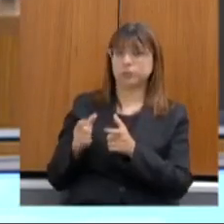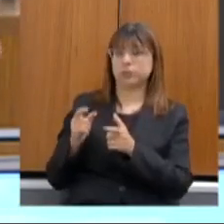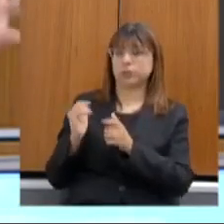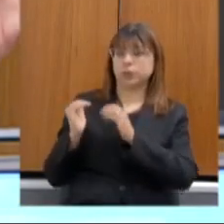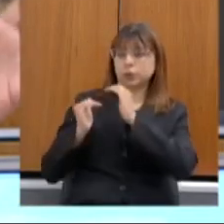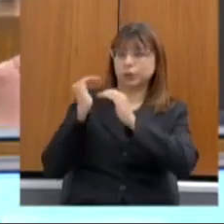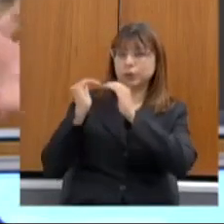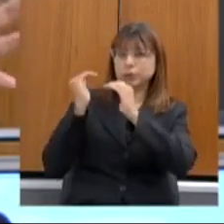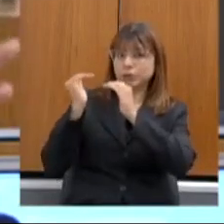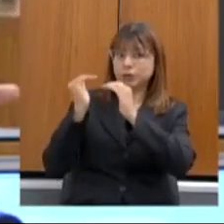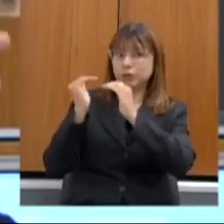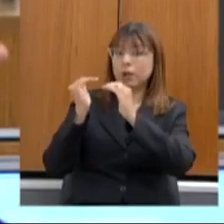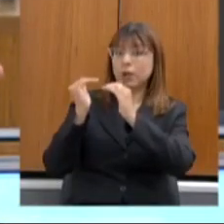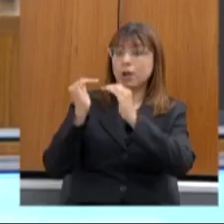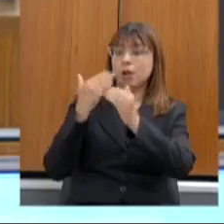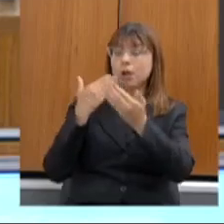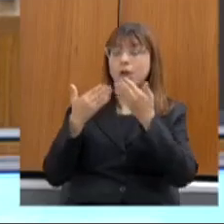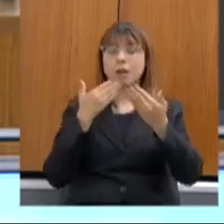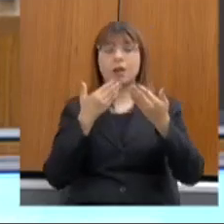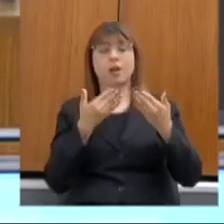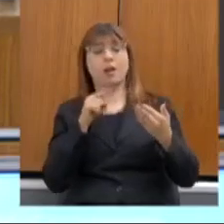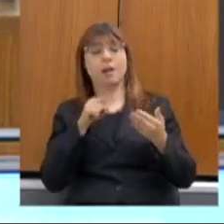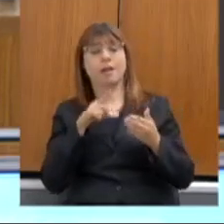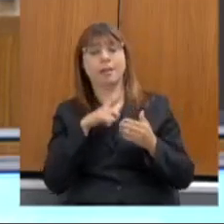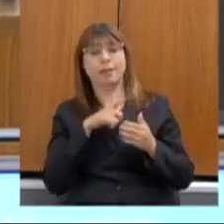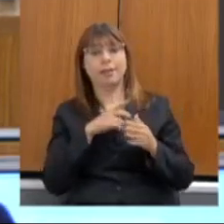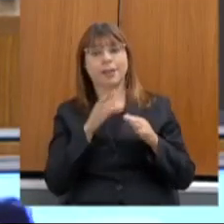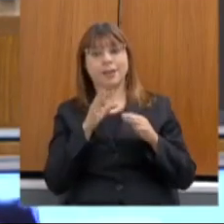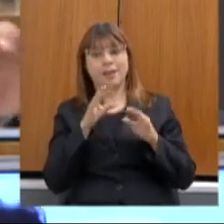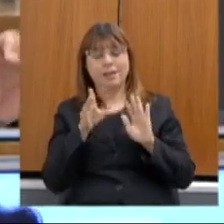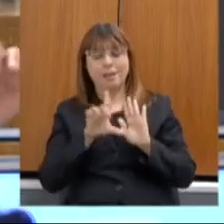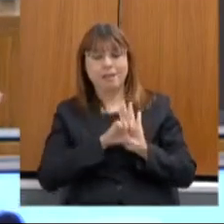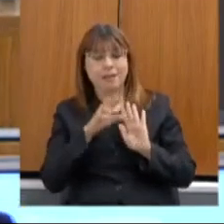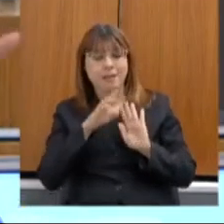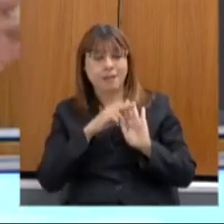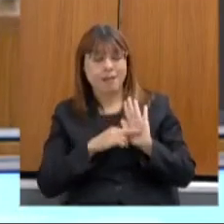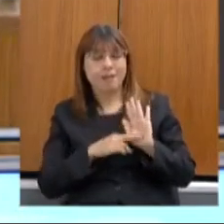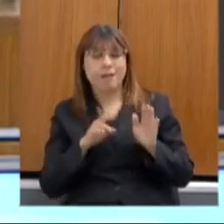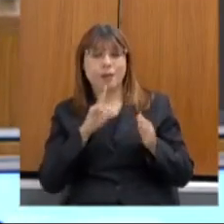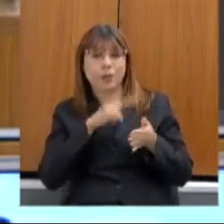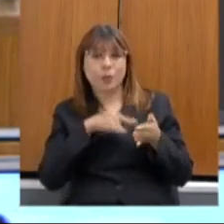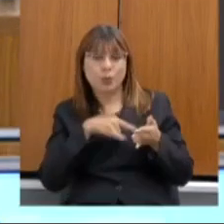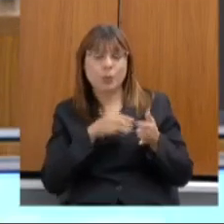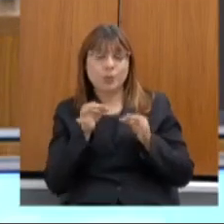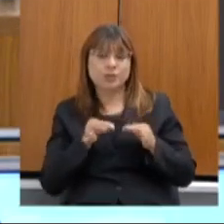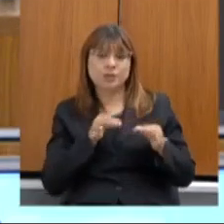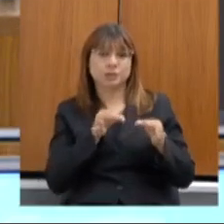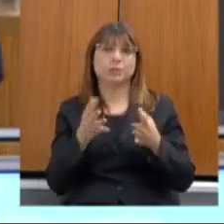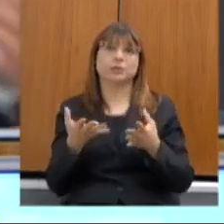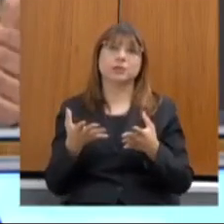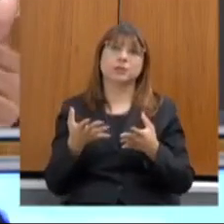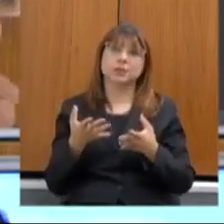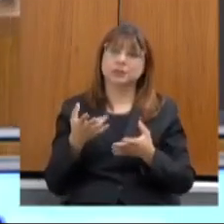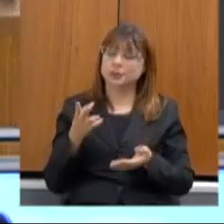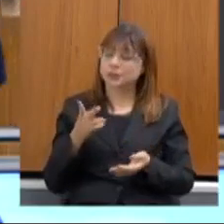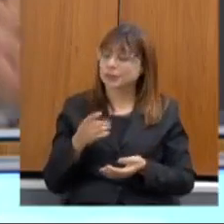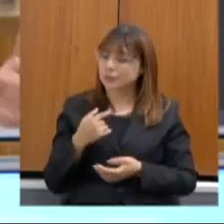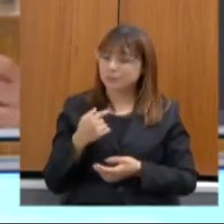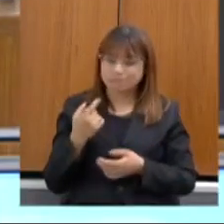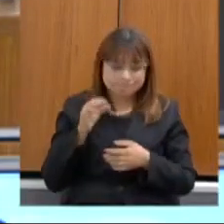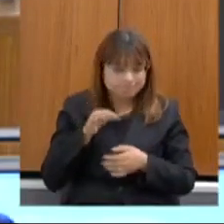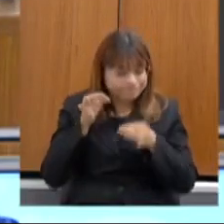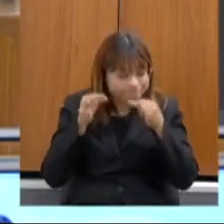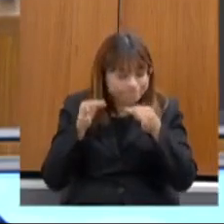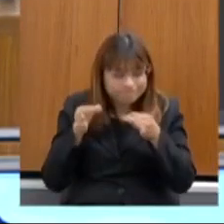desenvolvida quanto o número de títulos regularizados ela possui isso assim até hoje não conseguiu se refutar